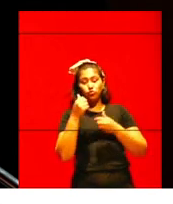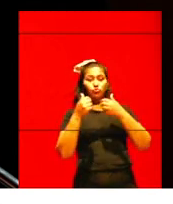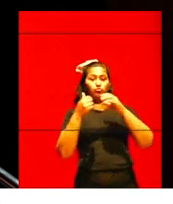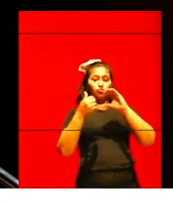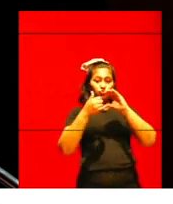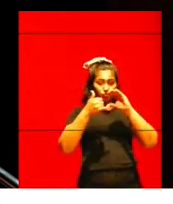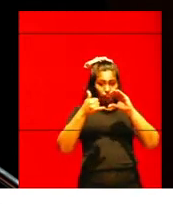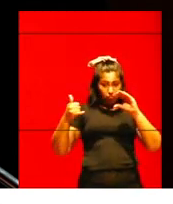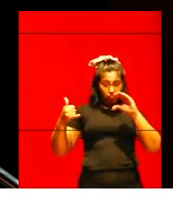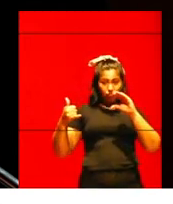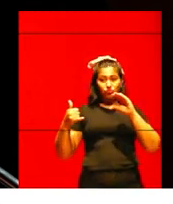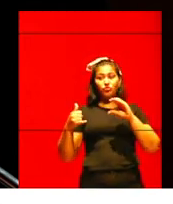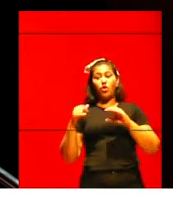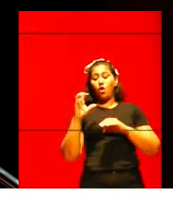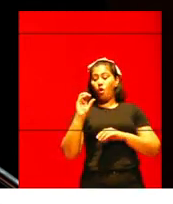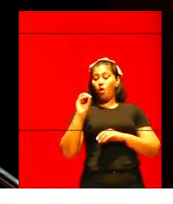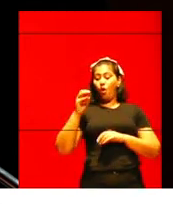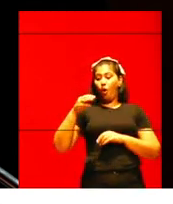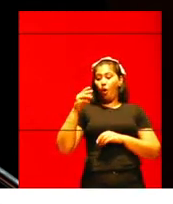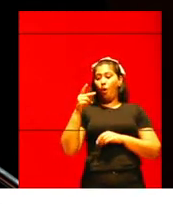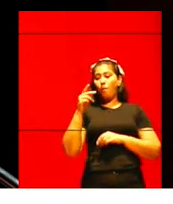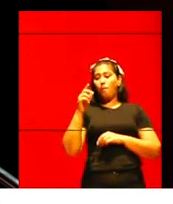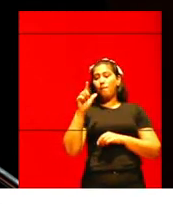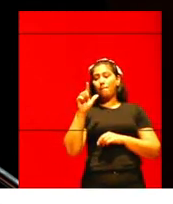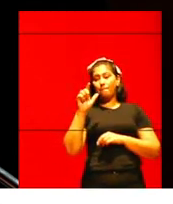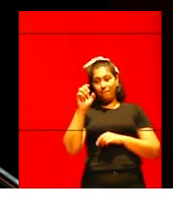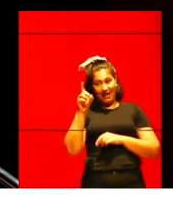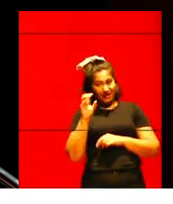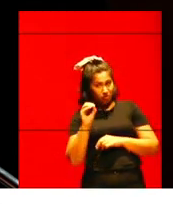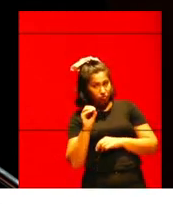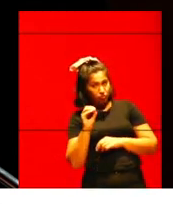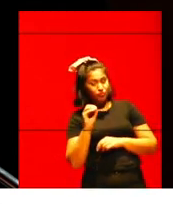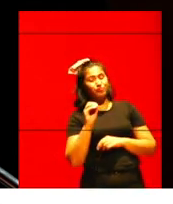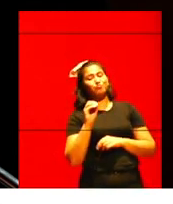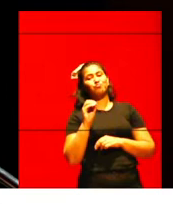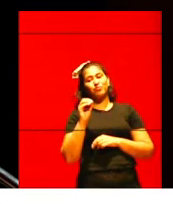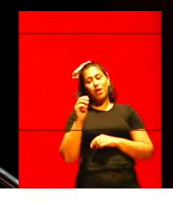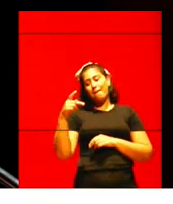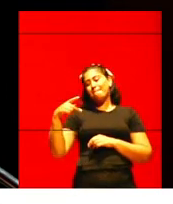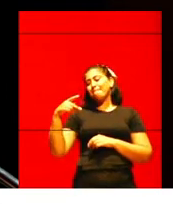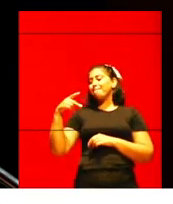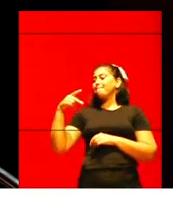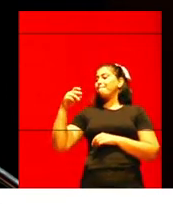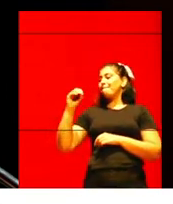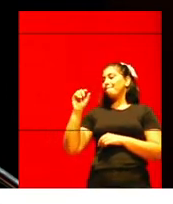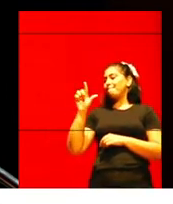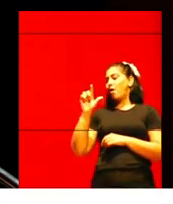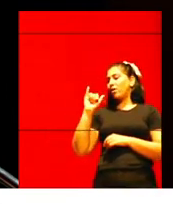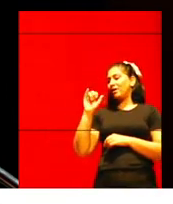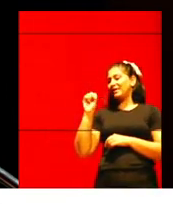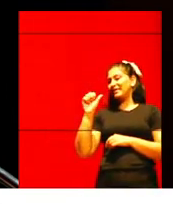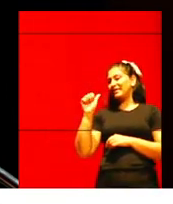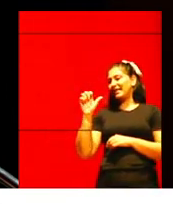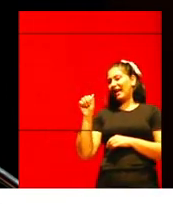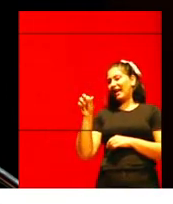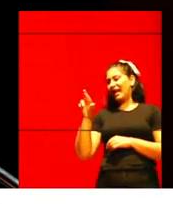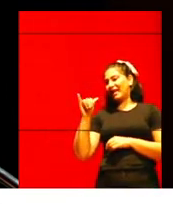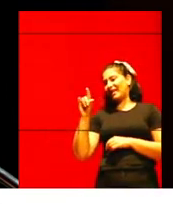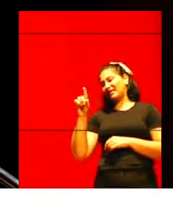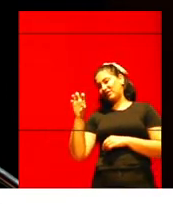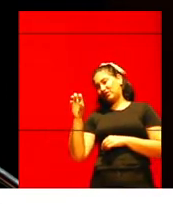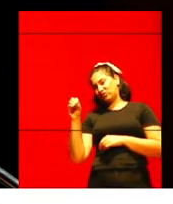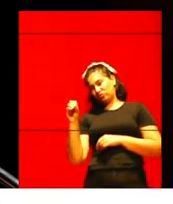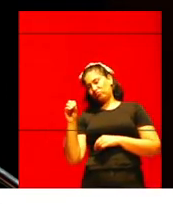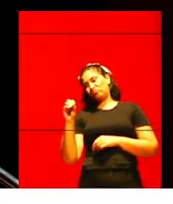complexo, certo? É um polissacarídeo. É óbvio que esse polissacarídeo vai ser totalmente degradado, vai ser